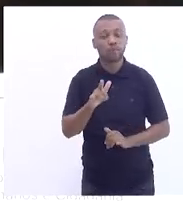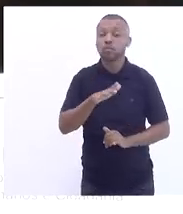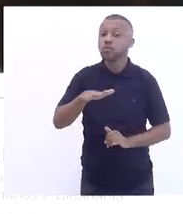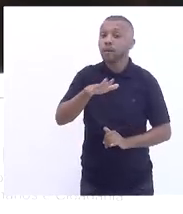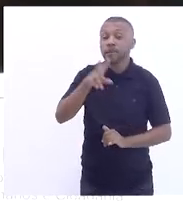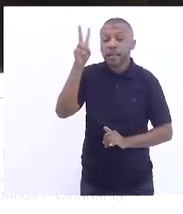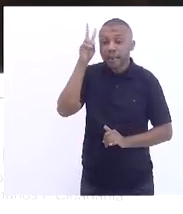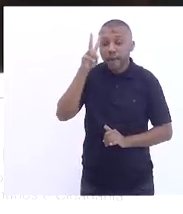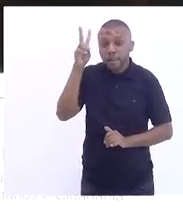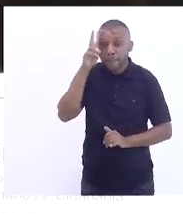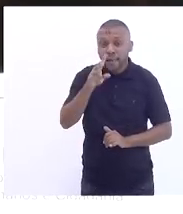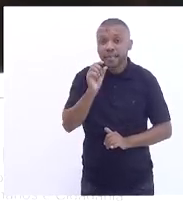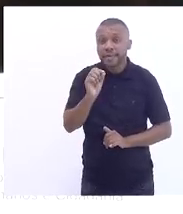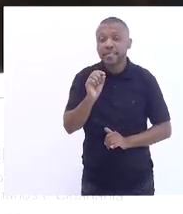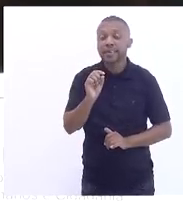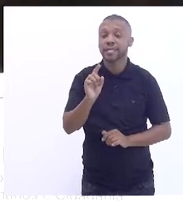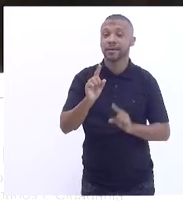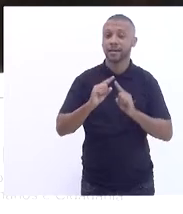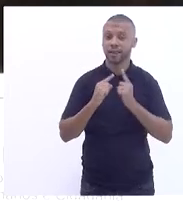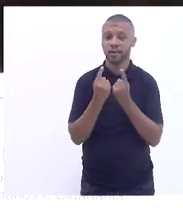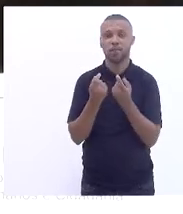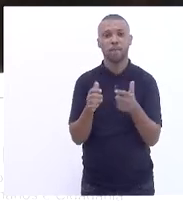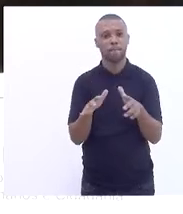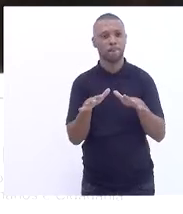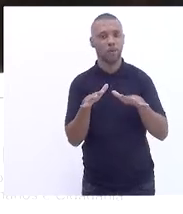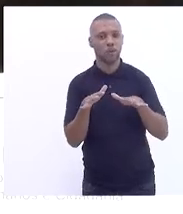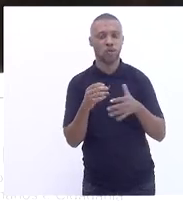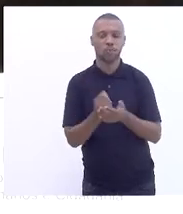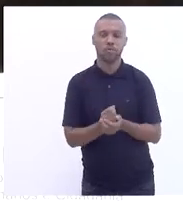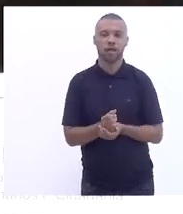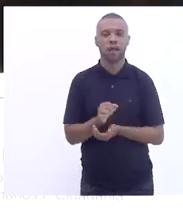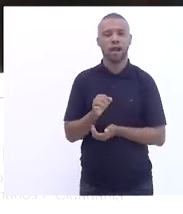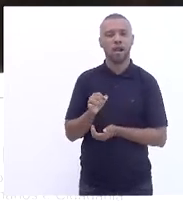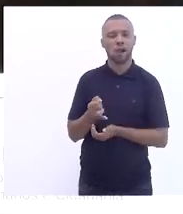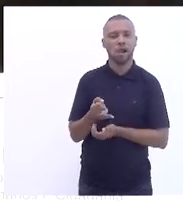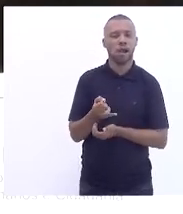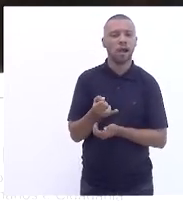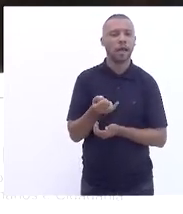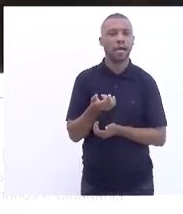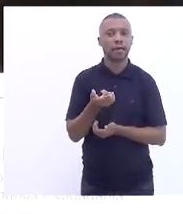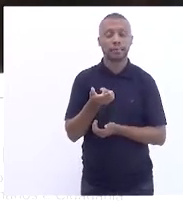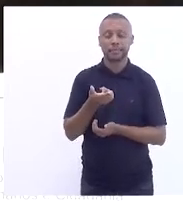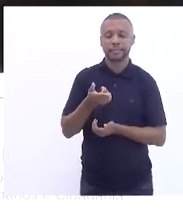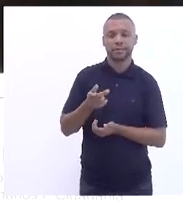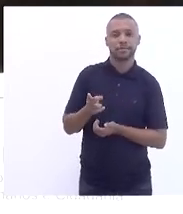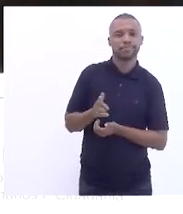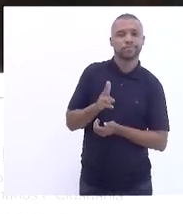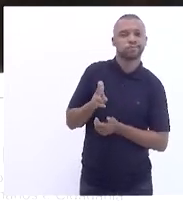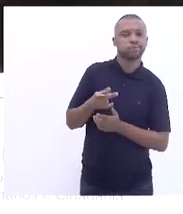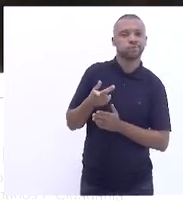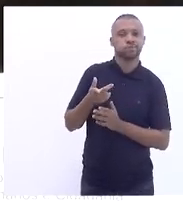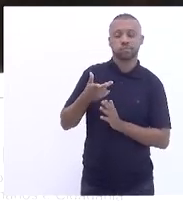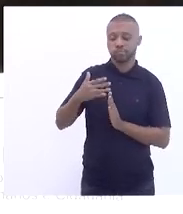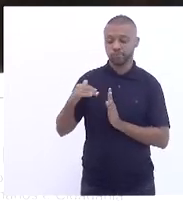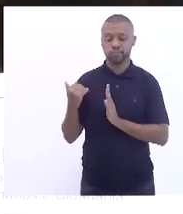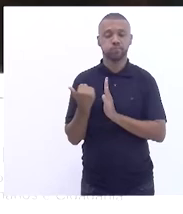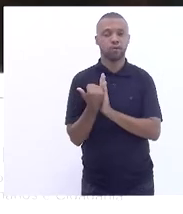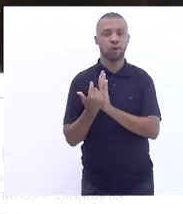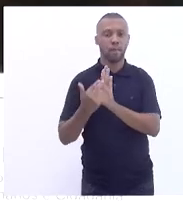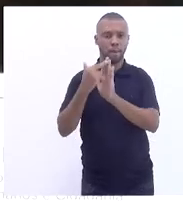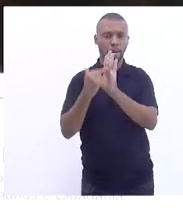devo lembrar que obviamente a nossa audiência não usamos da nossa prerrogativa regimental de convocação